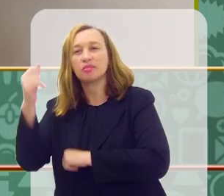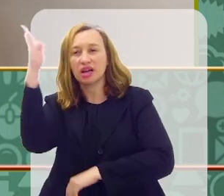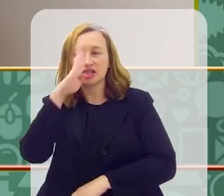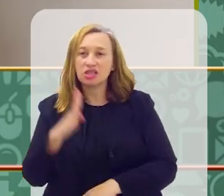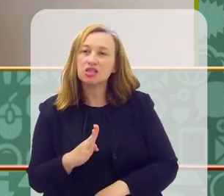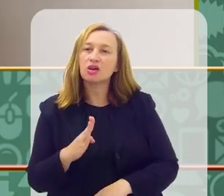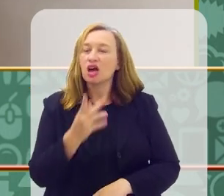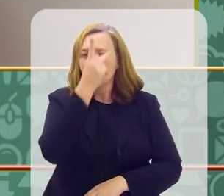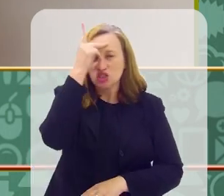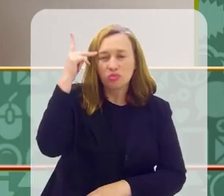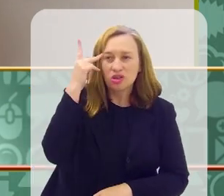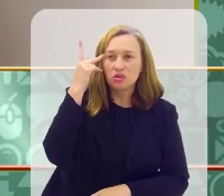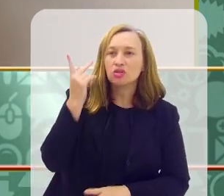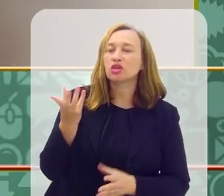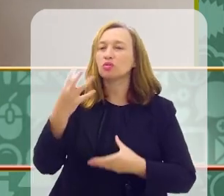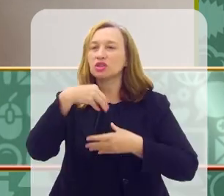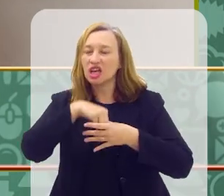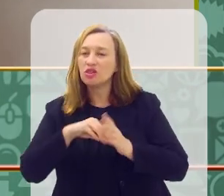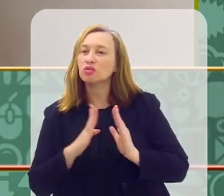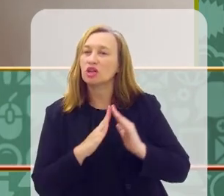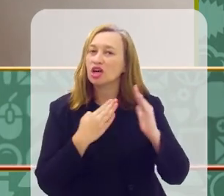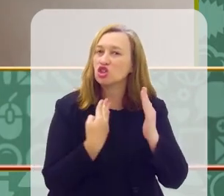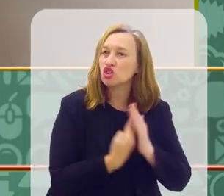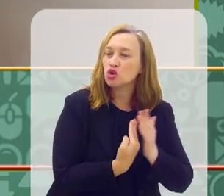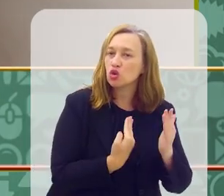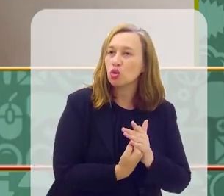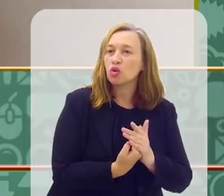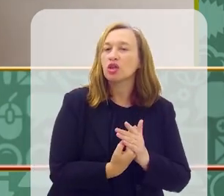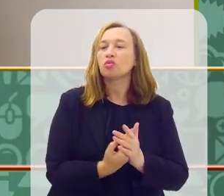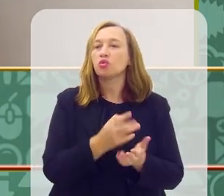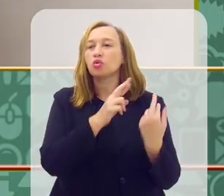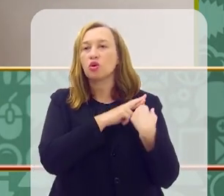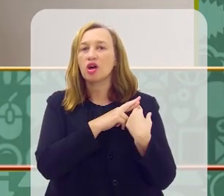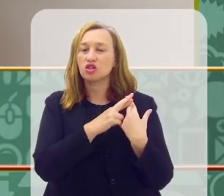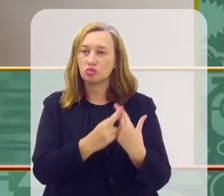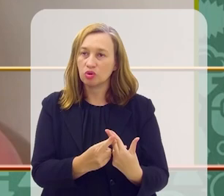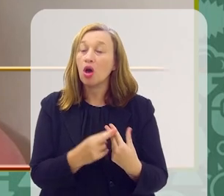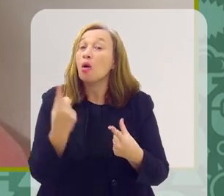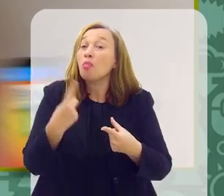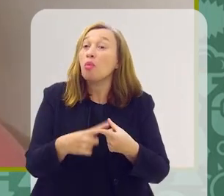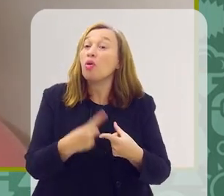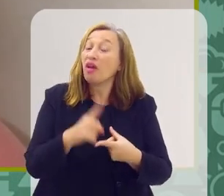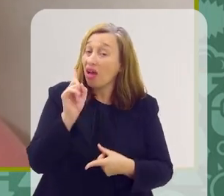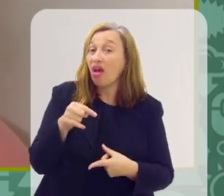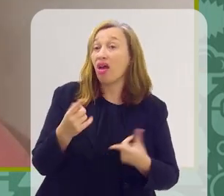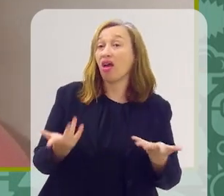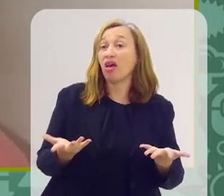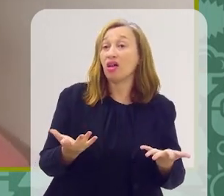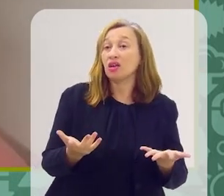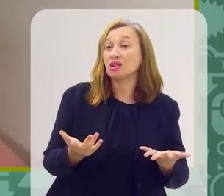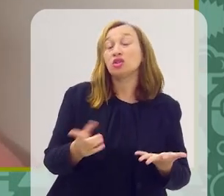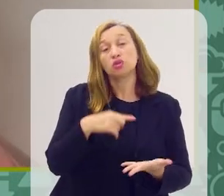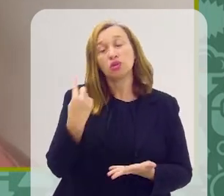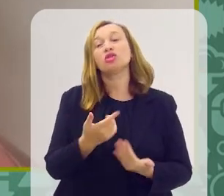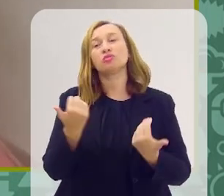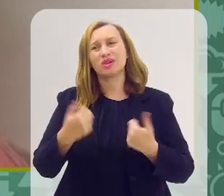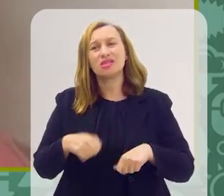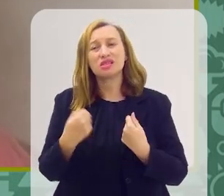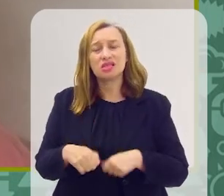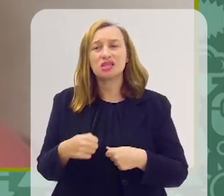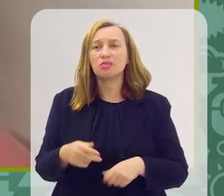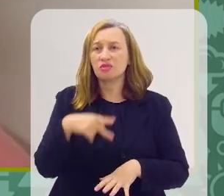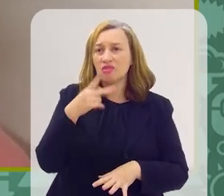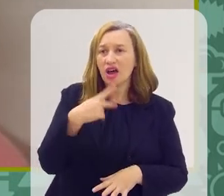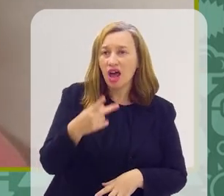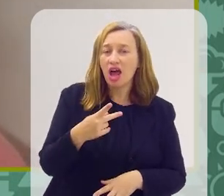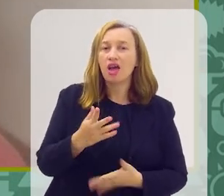família brasileira, com as pessoas que estão dentro da escola, com os responsáveis, porque é isso, né, que no fim a gente